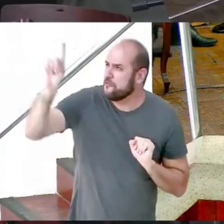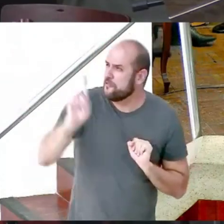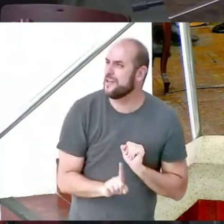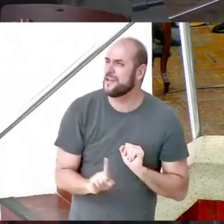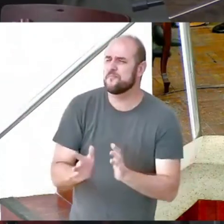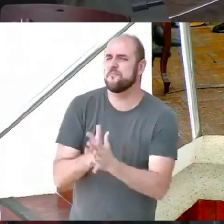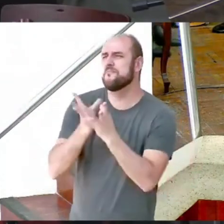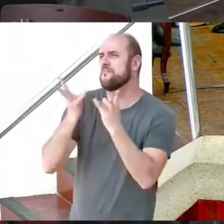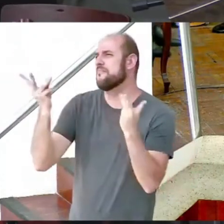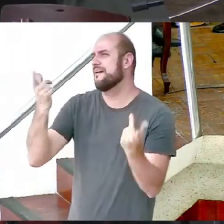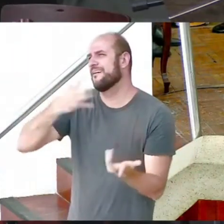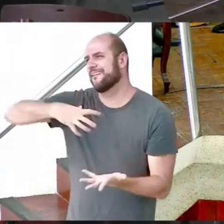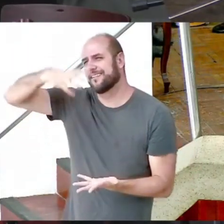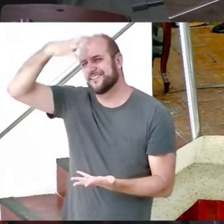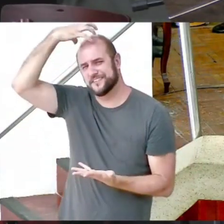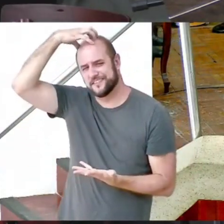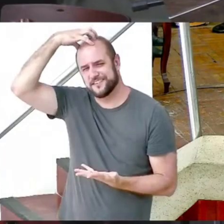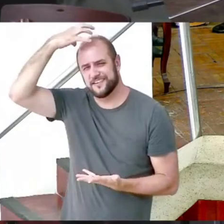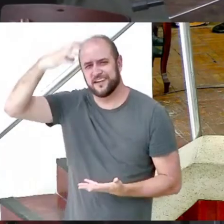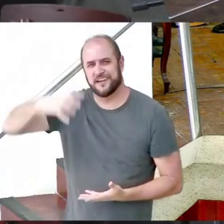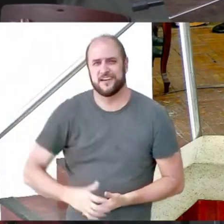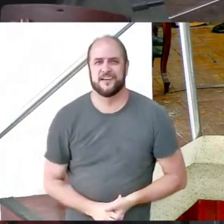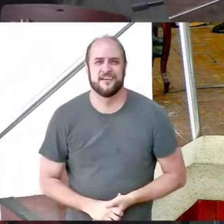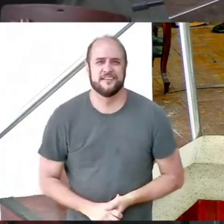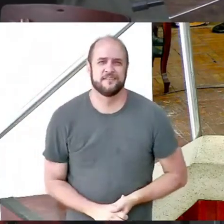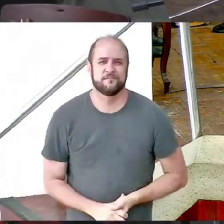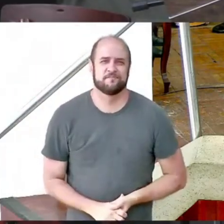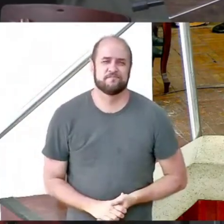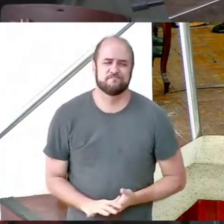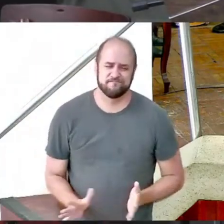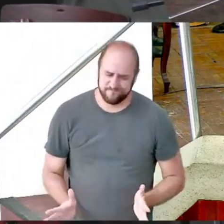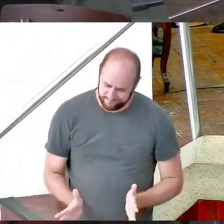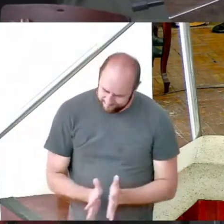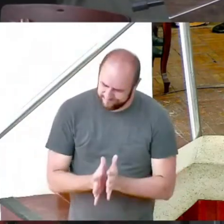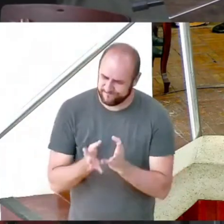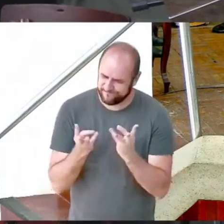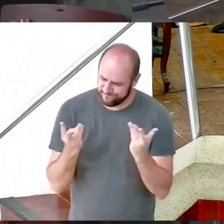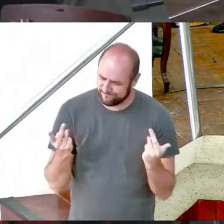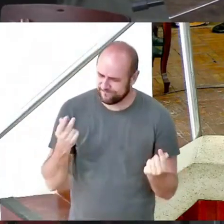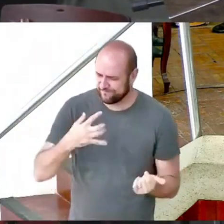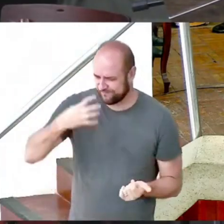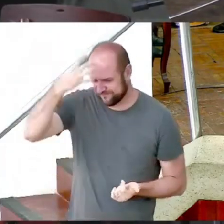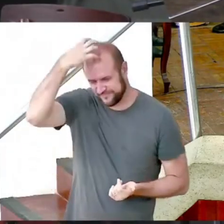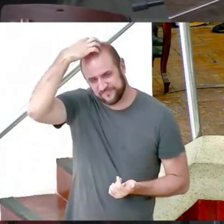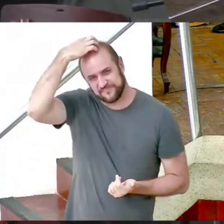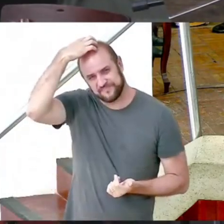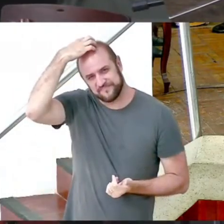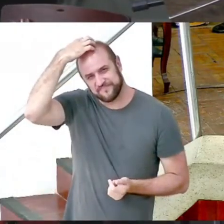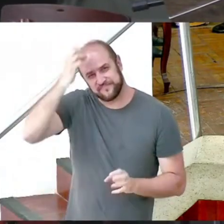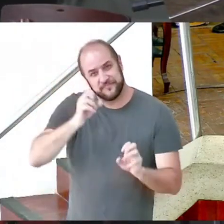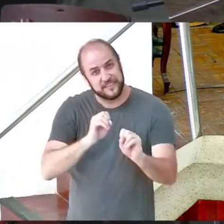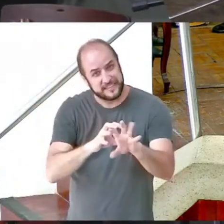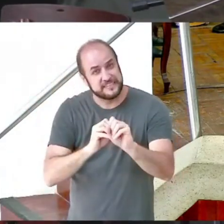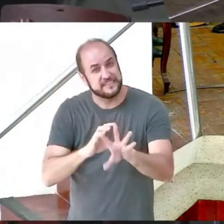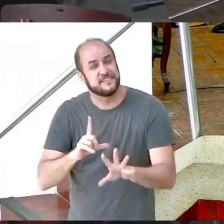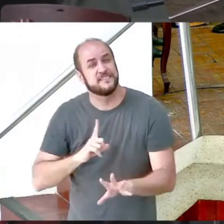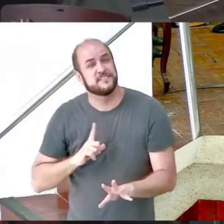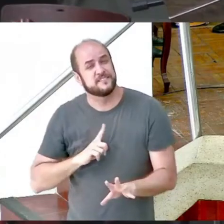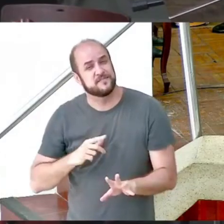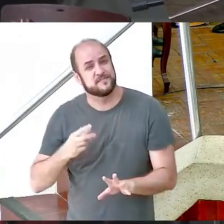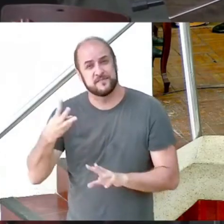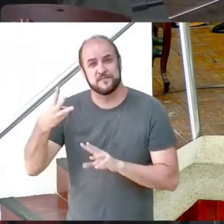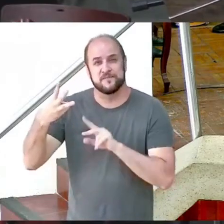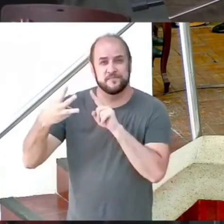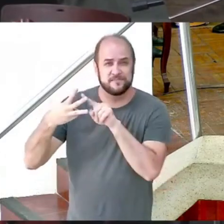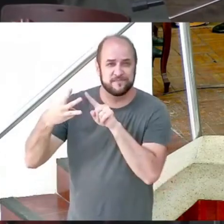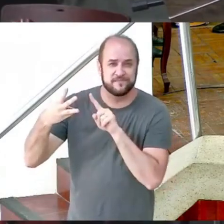grande rei. Do grande rei. Este é o ensino da segunda e da